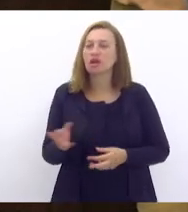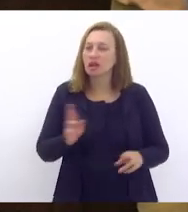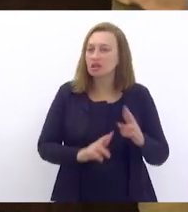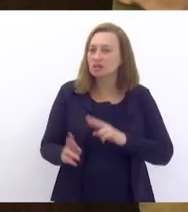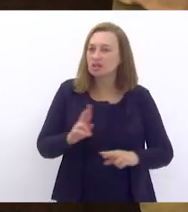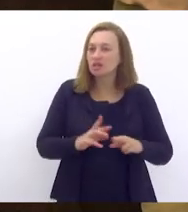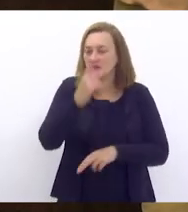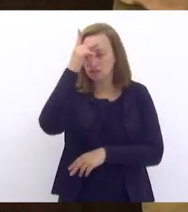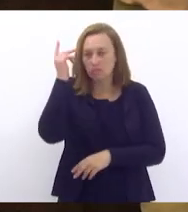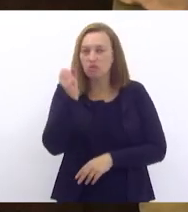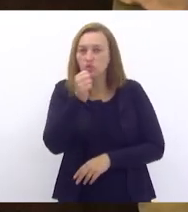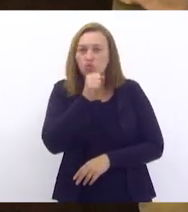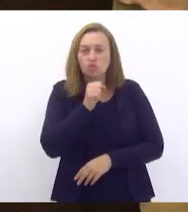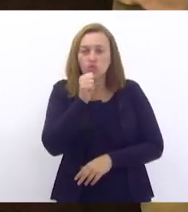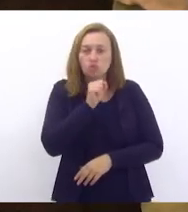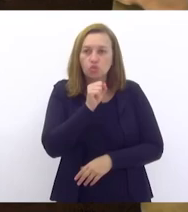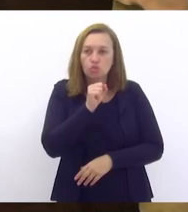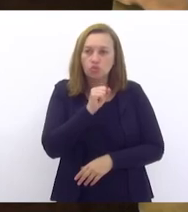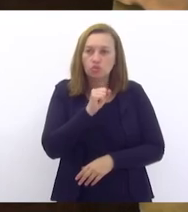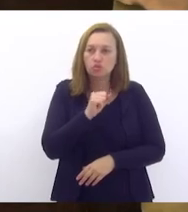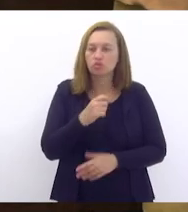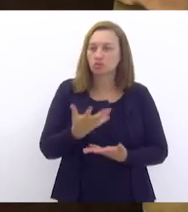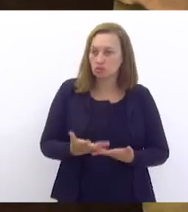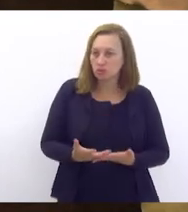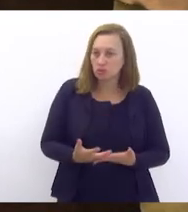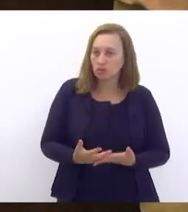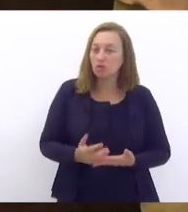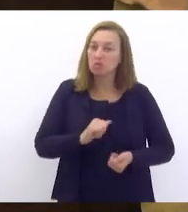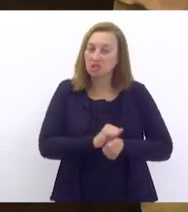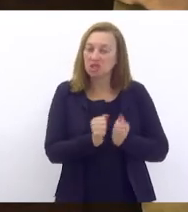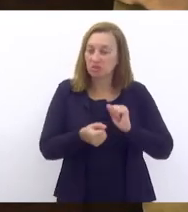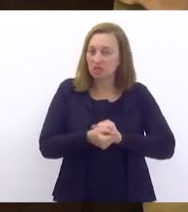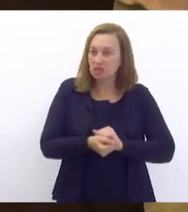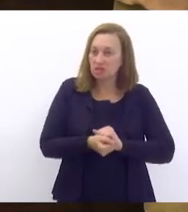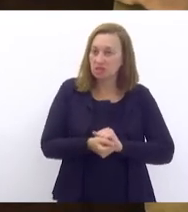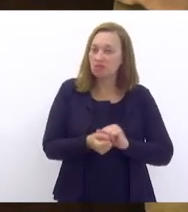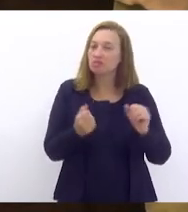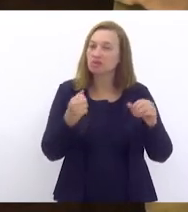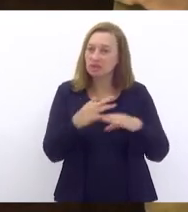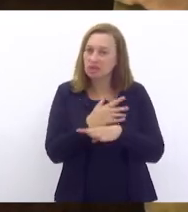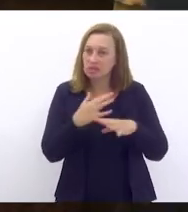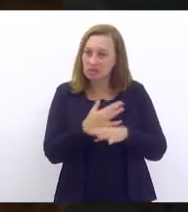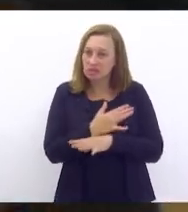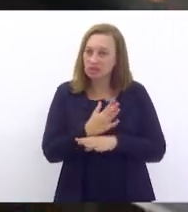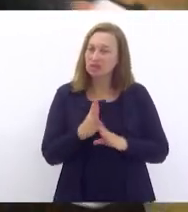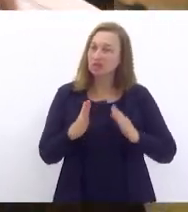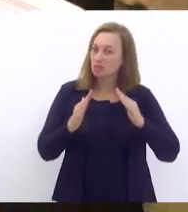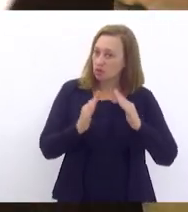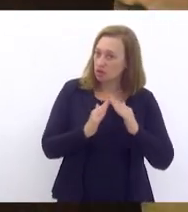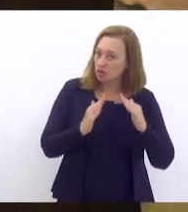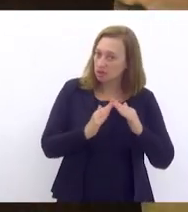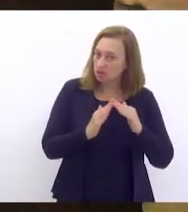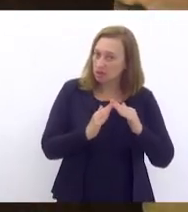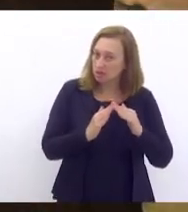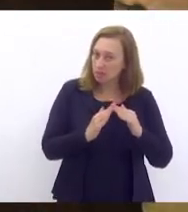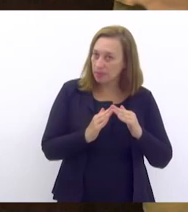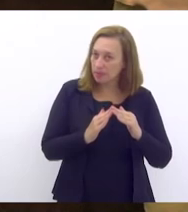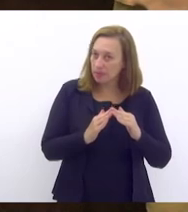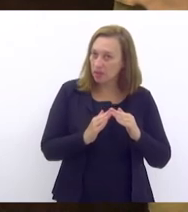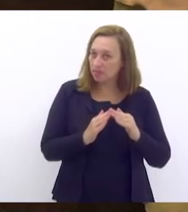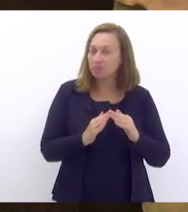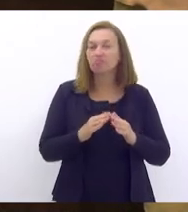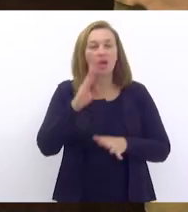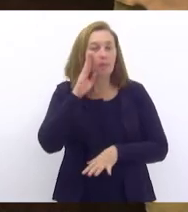às pessoas idosas e, sem dúvida, uma adaptação das nossas cidades e das moradias é uma